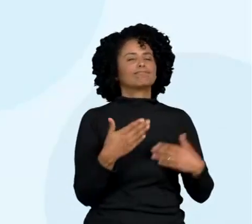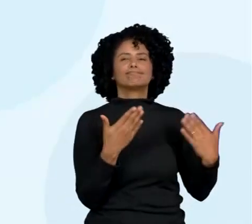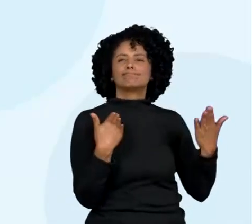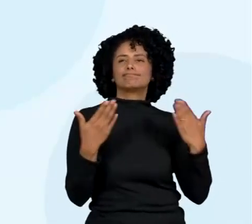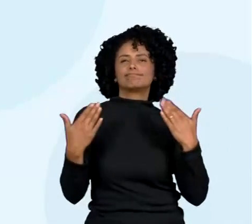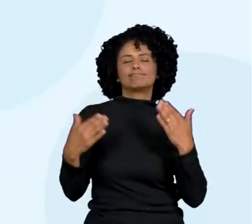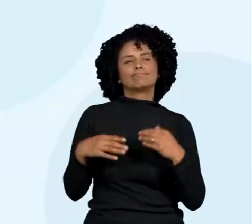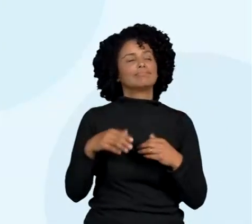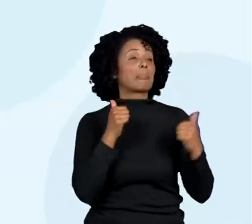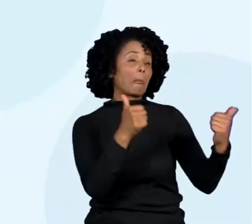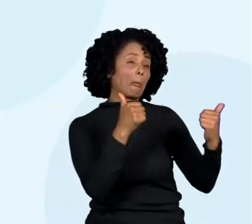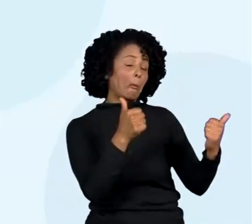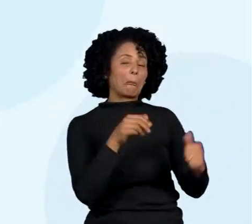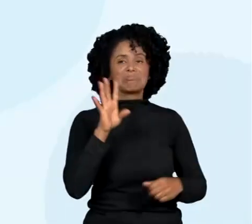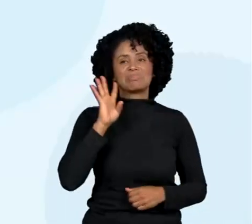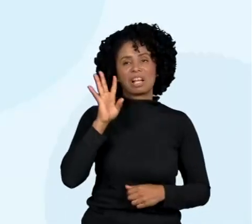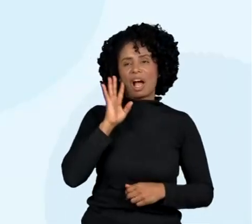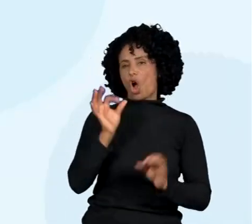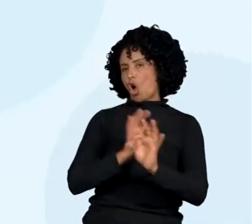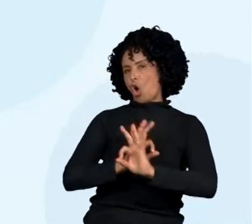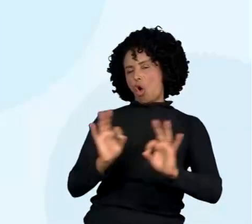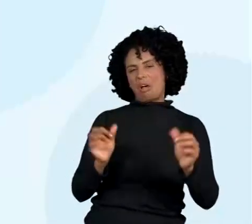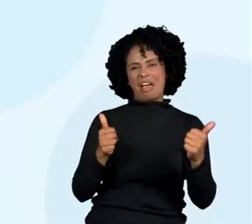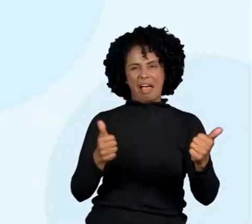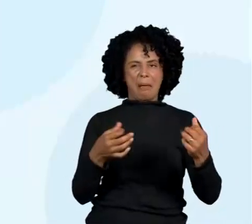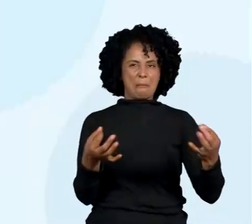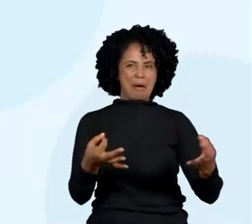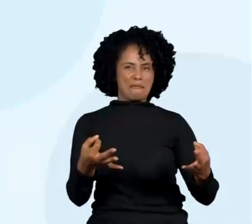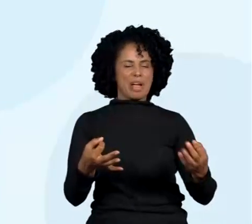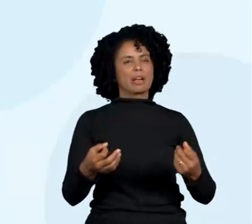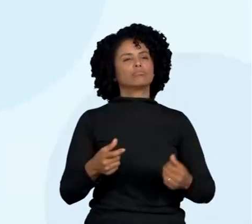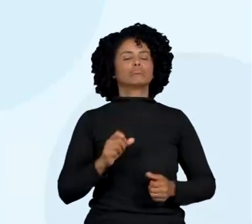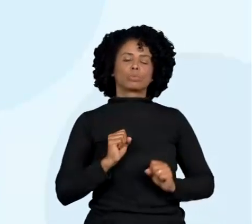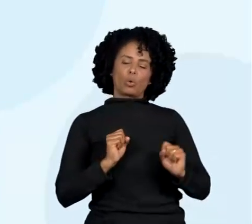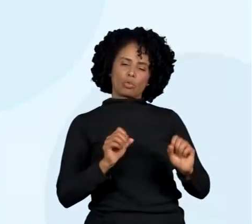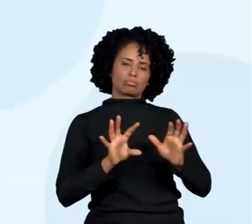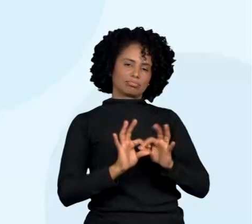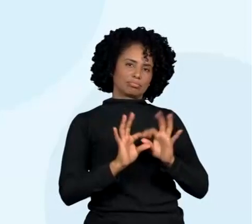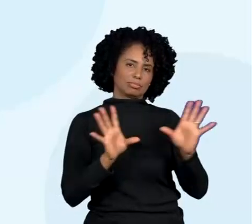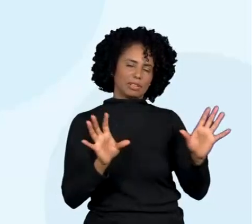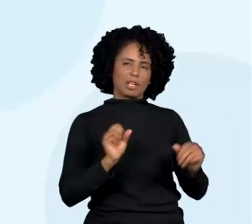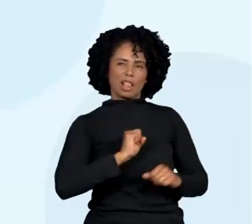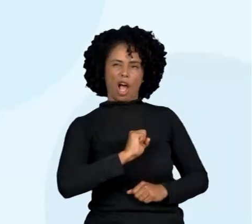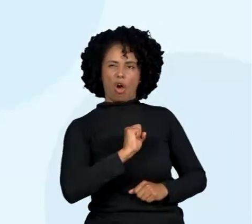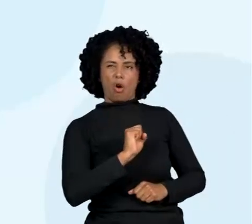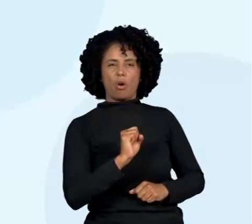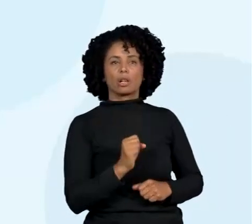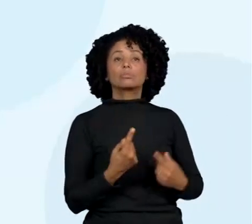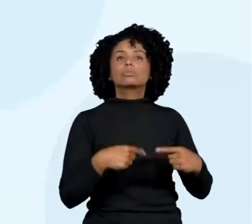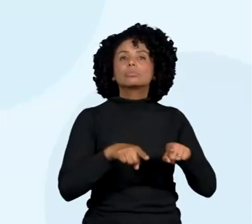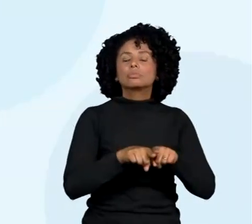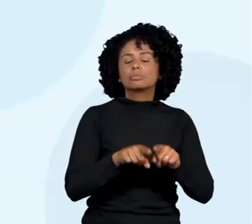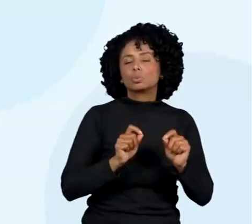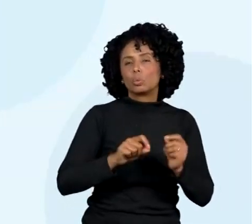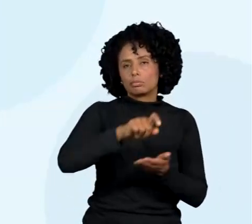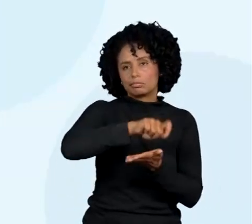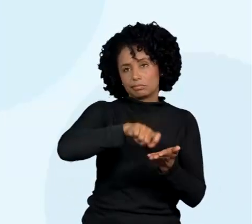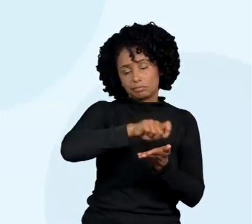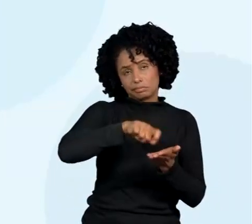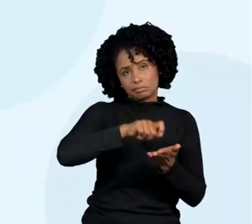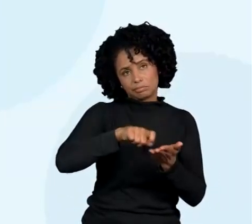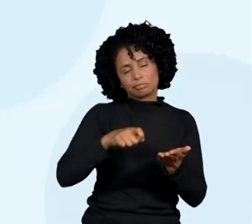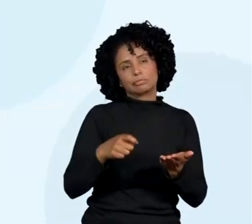legal, bom. Os elementos verbais representados em balões, a linguagem escrita. Os elementos